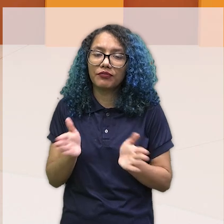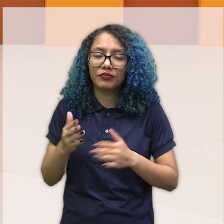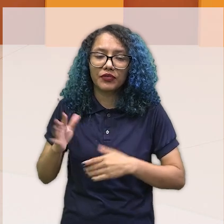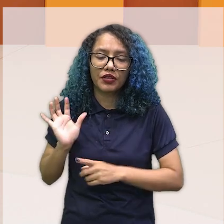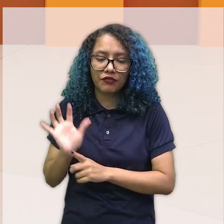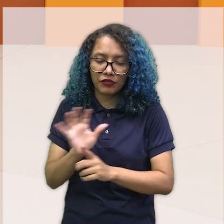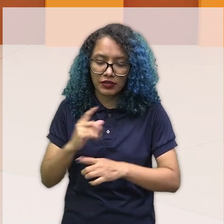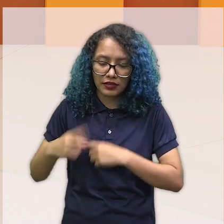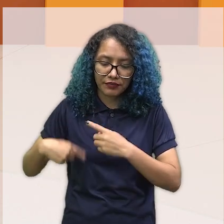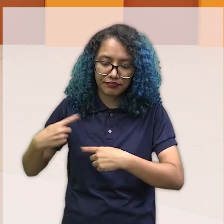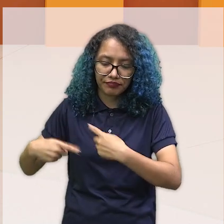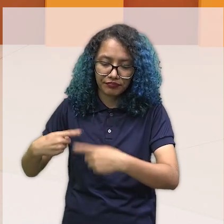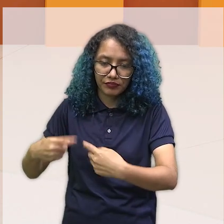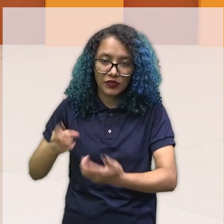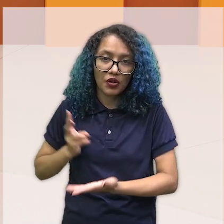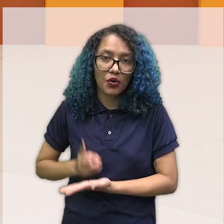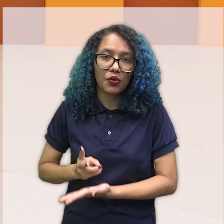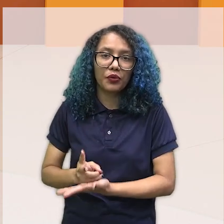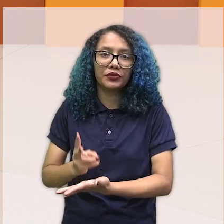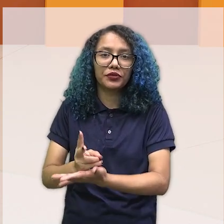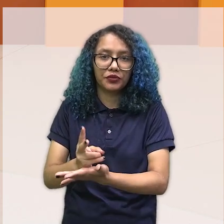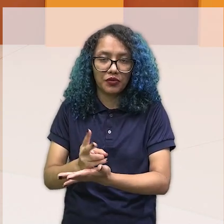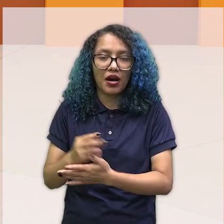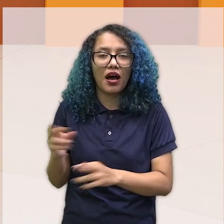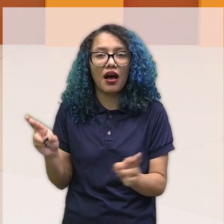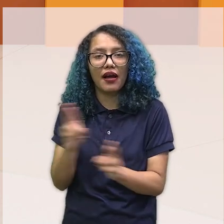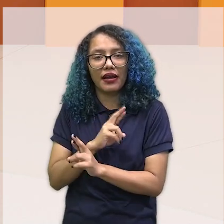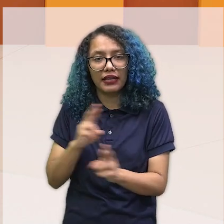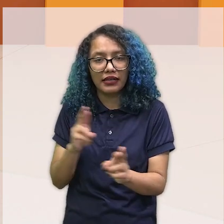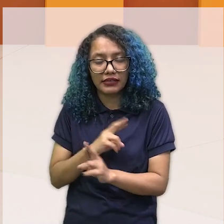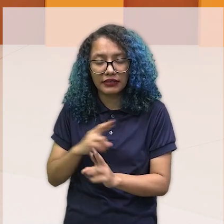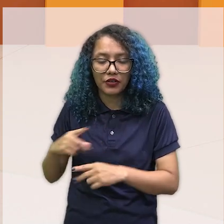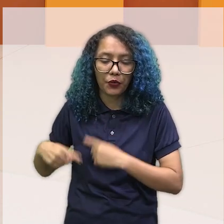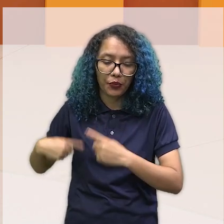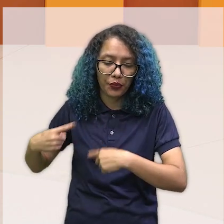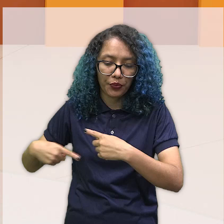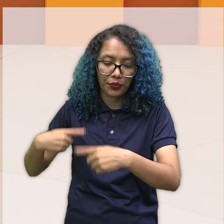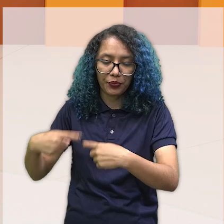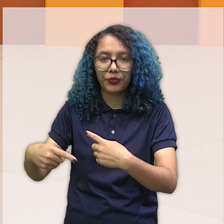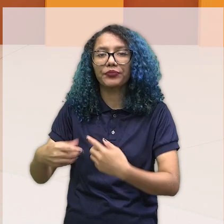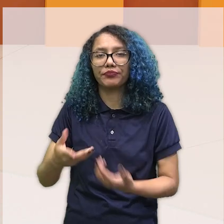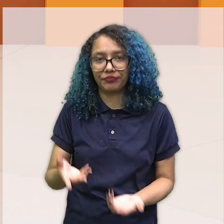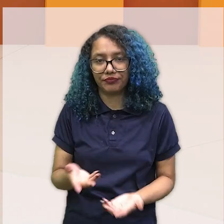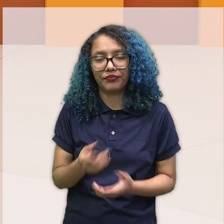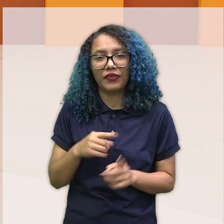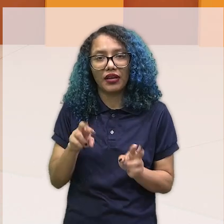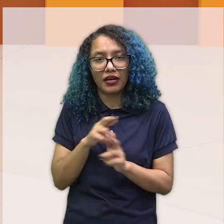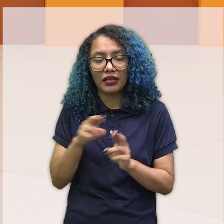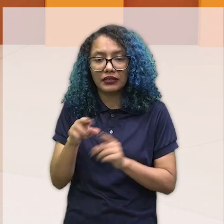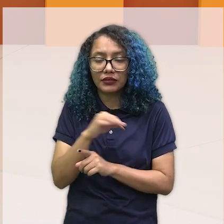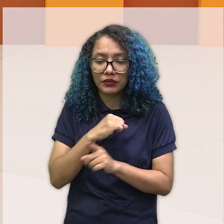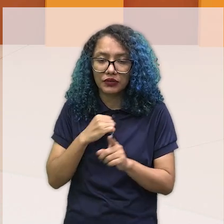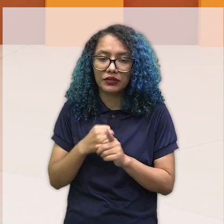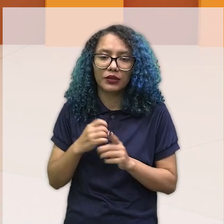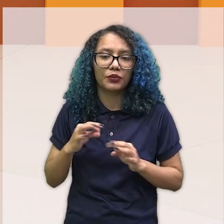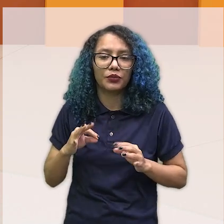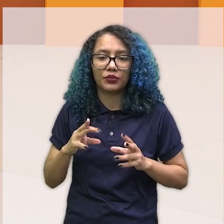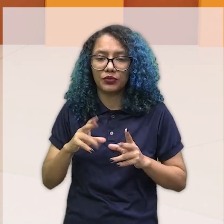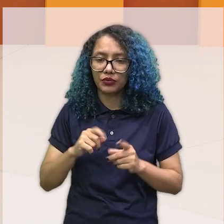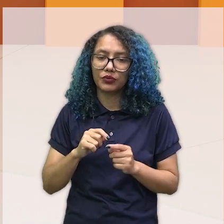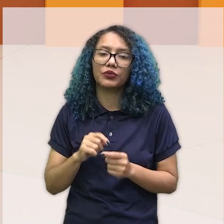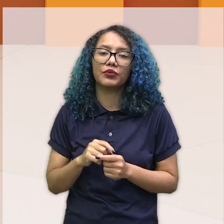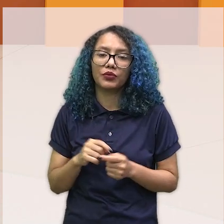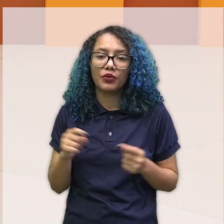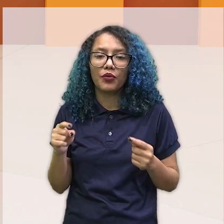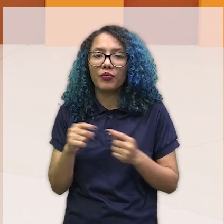a continuidade dessas relações que acabam sendo sociais, tá? Então, tudo isso vai estar